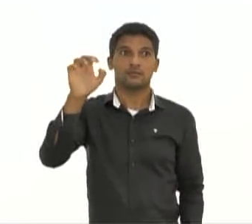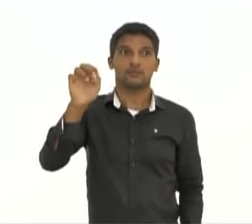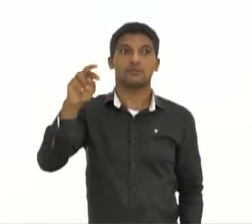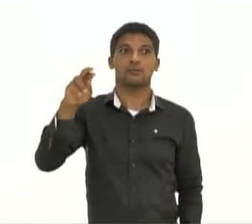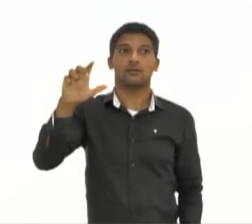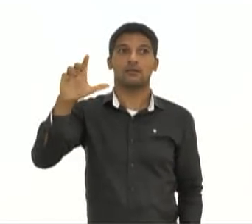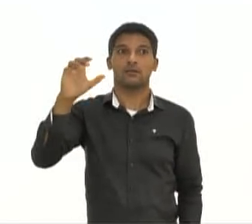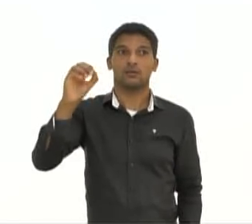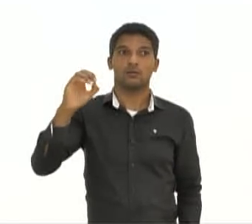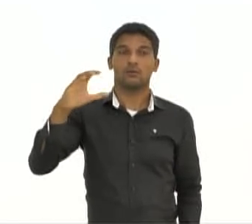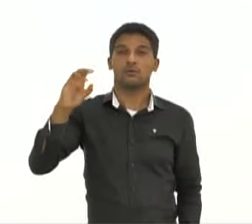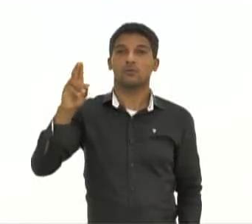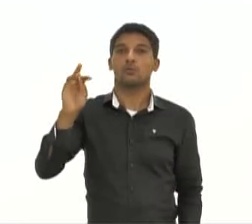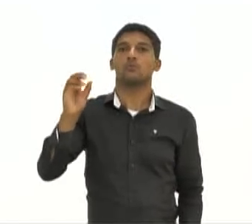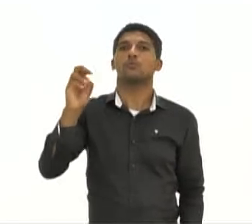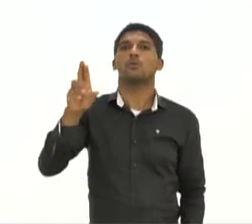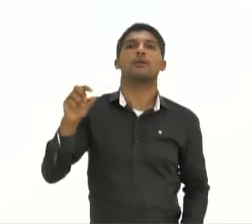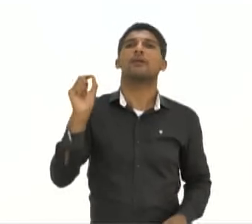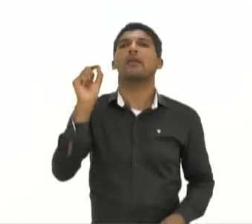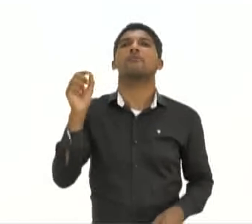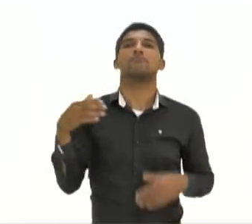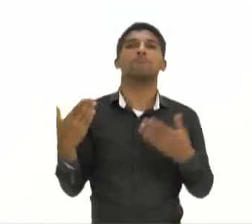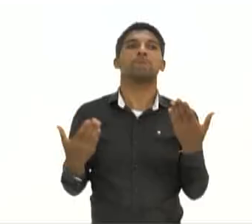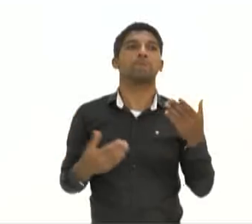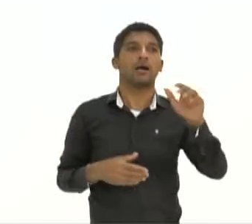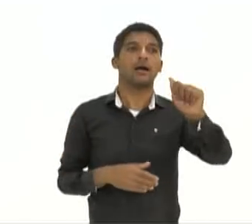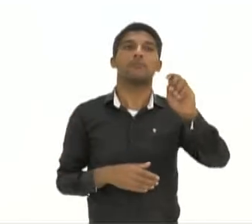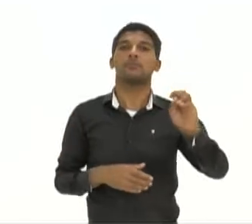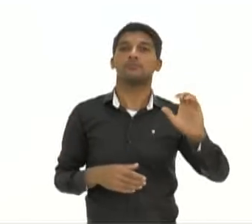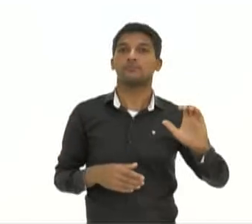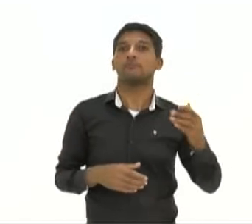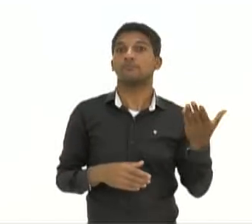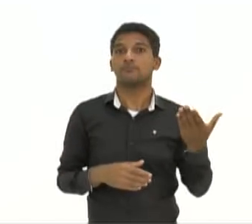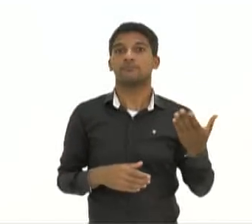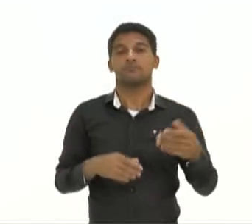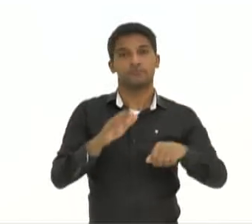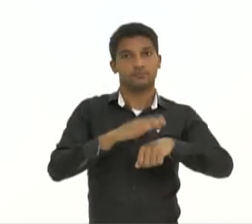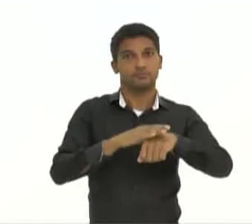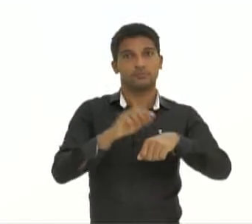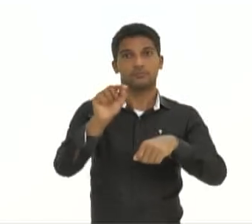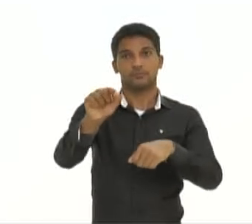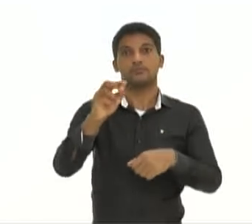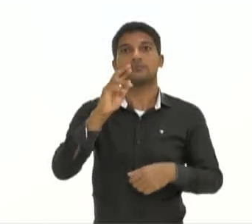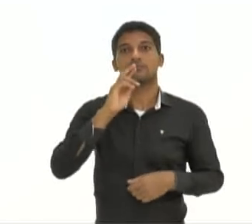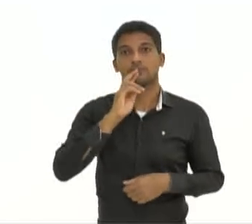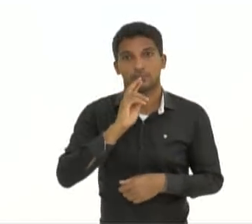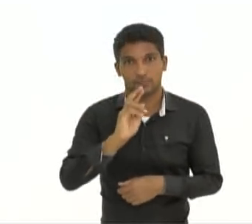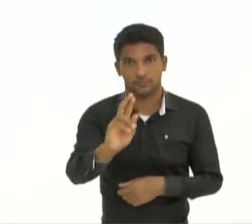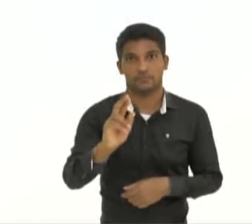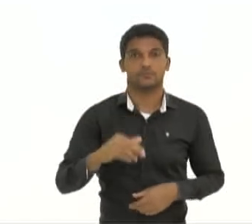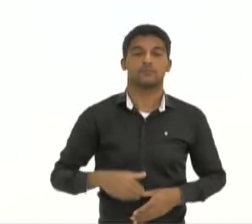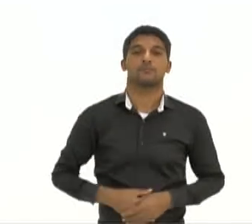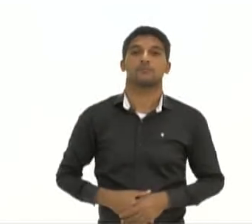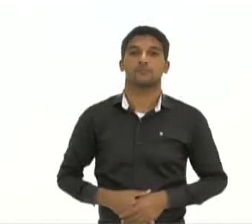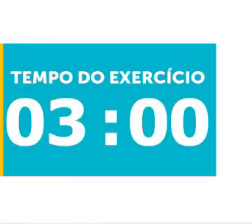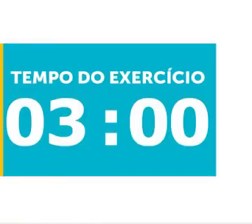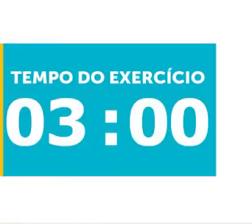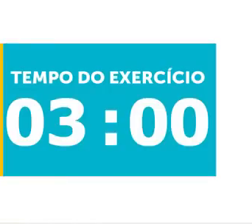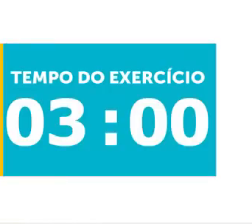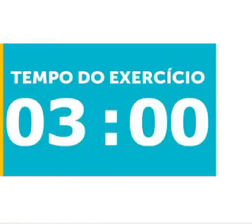é possível identificar locutor e interlocutor. E aí? Um tempinho para vocês fazerem o nosso último exercício.